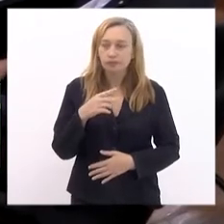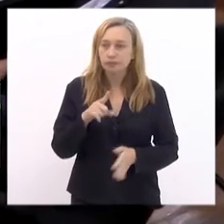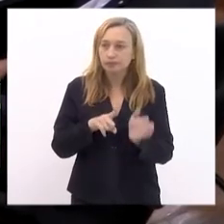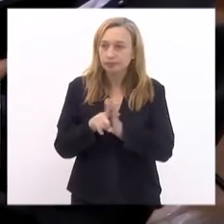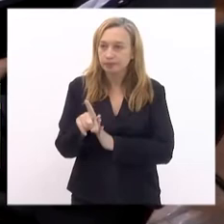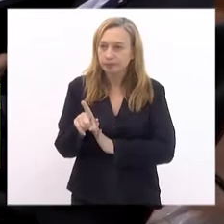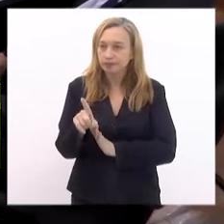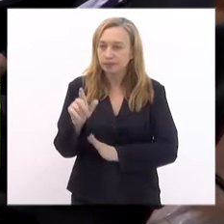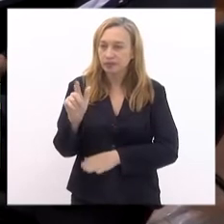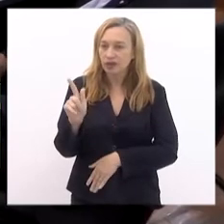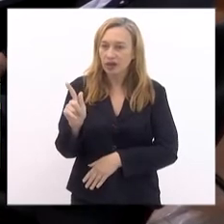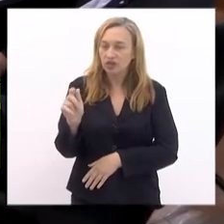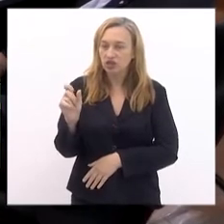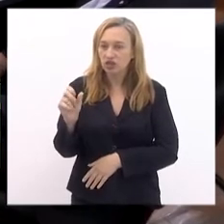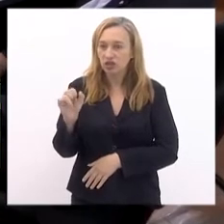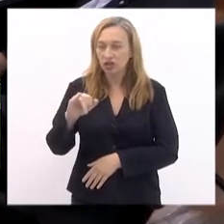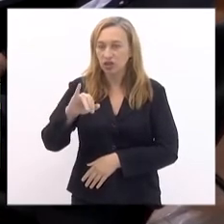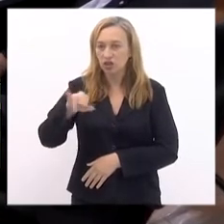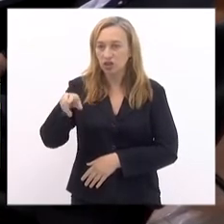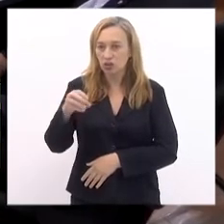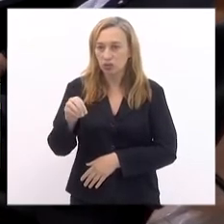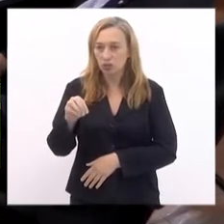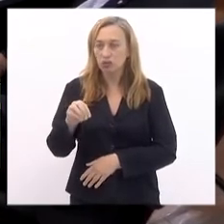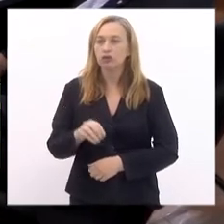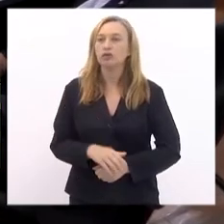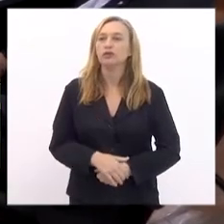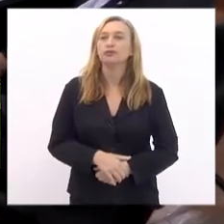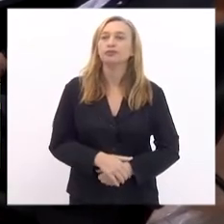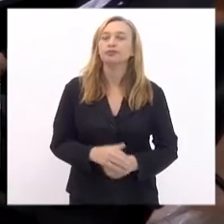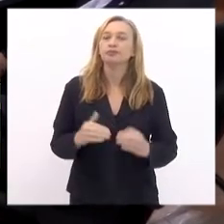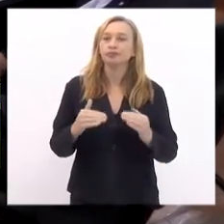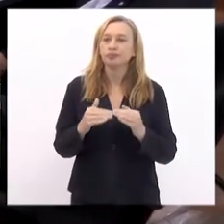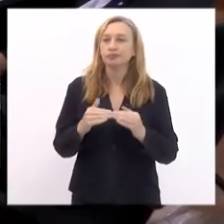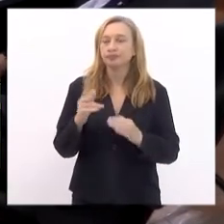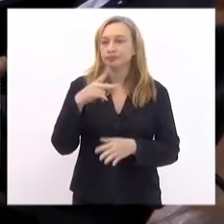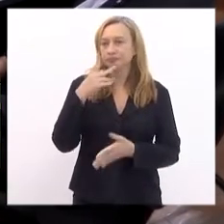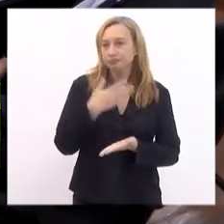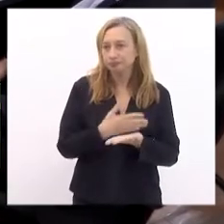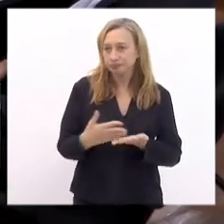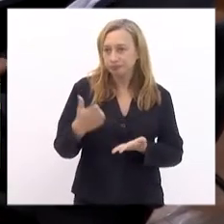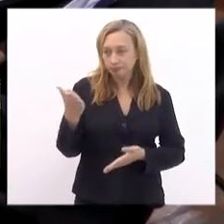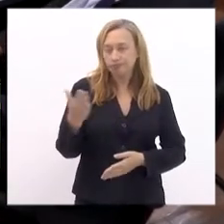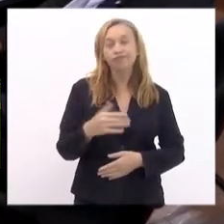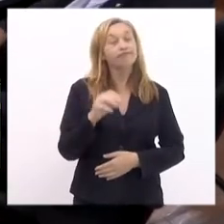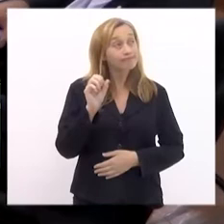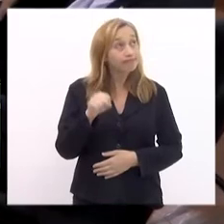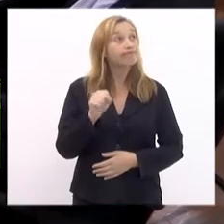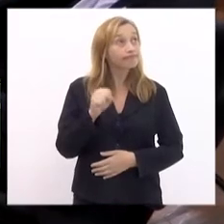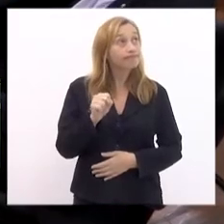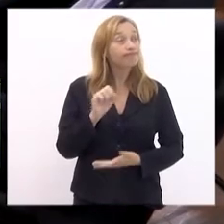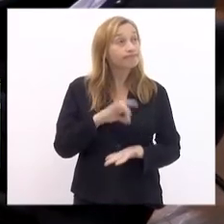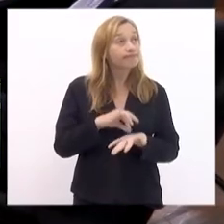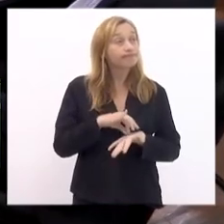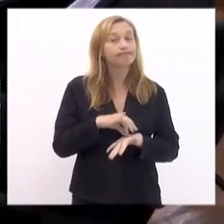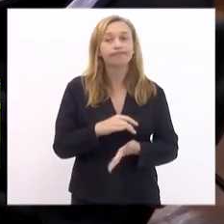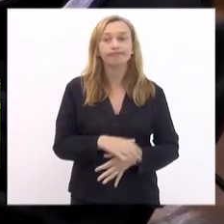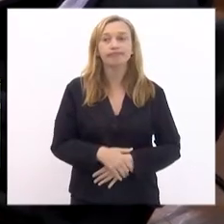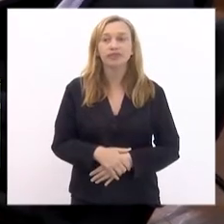pergunta para a Gerio. Claro. Que Vossa Excelência até pontuou na sua fala inicial. Ah, sim,